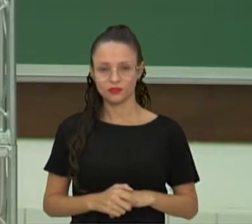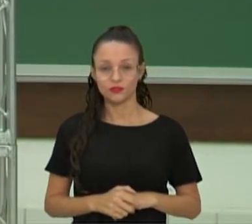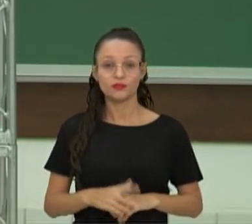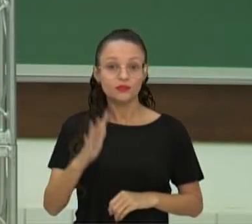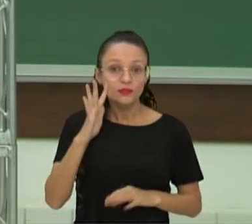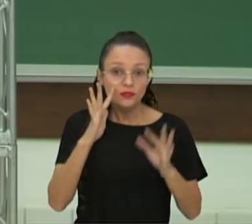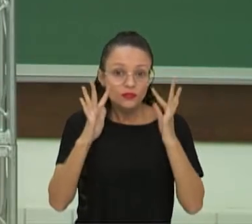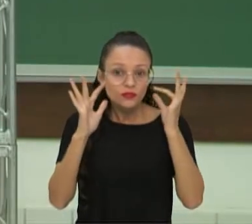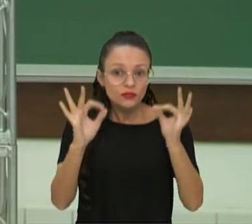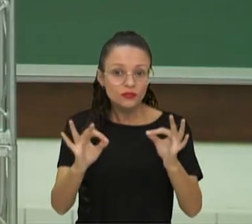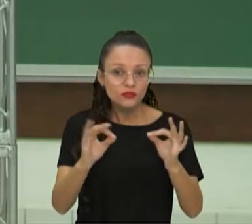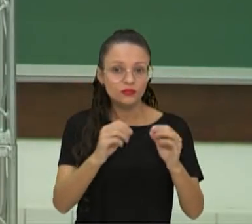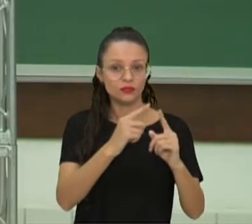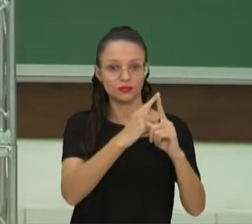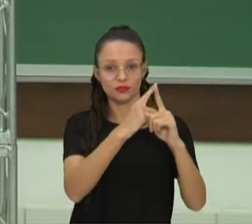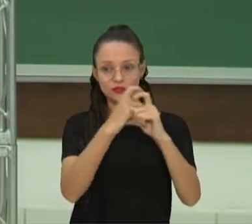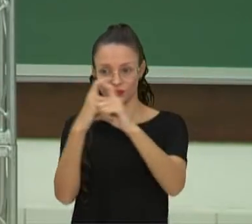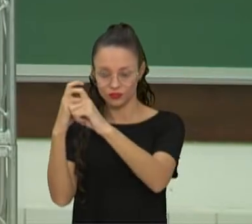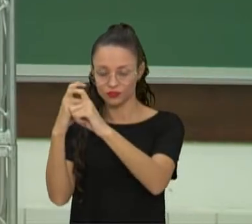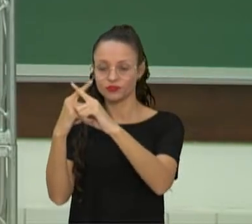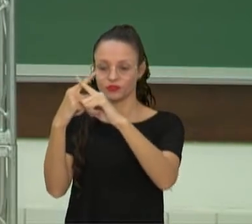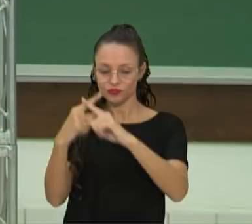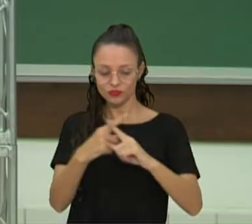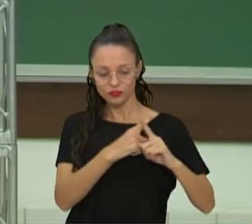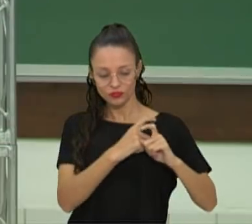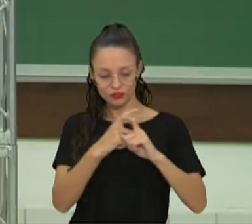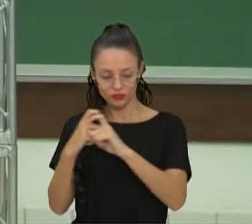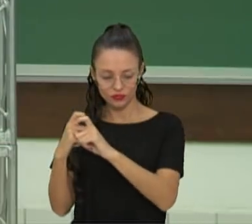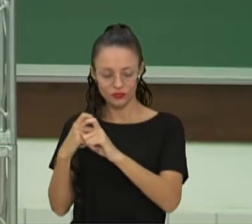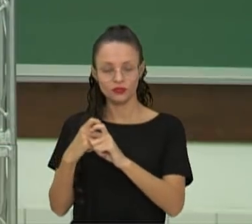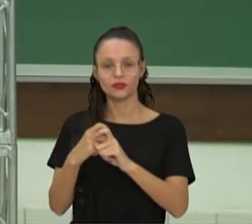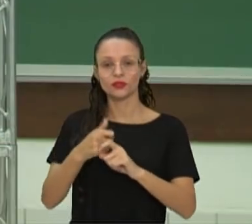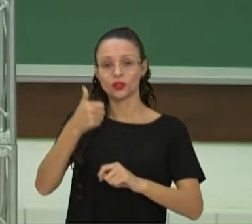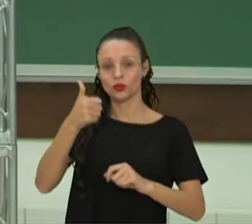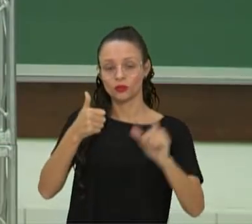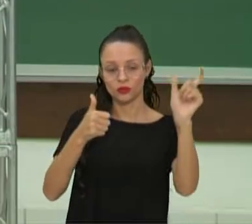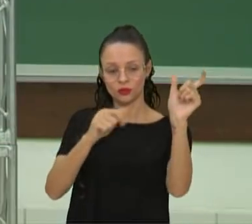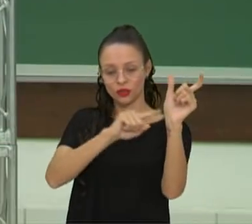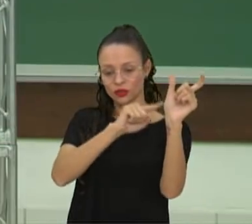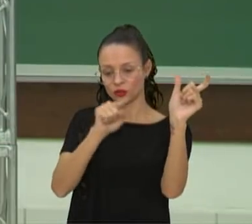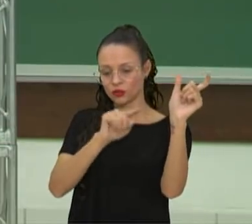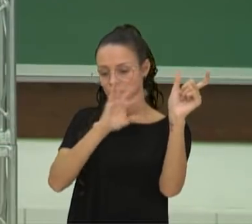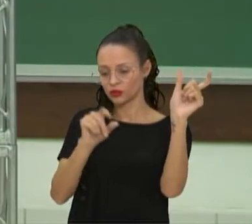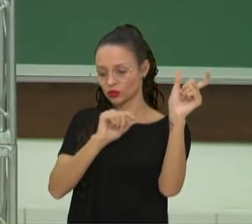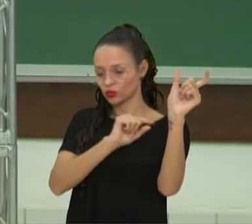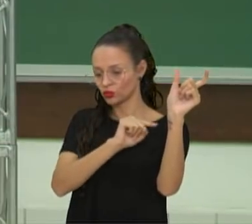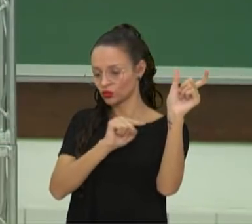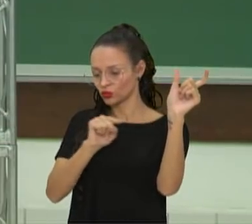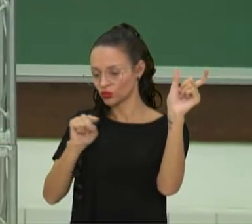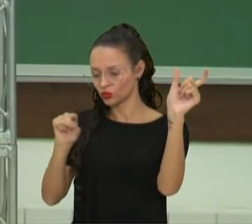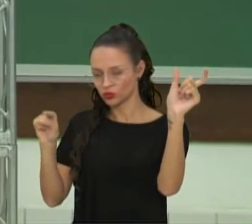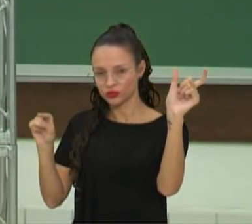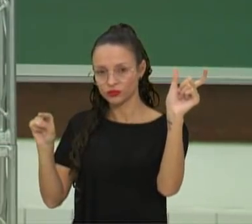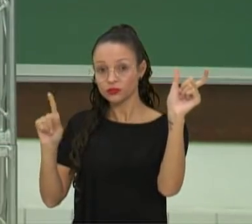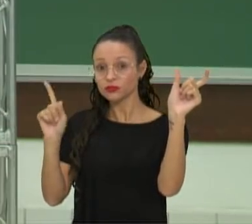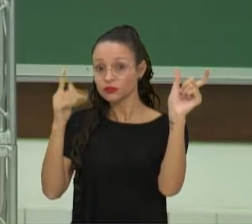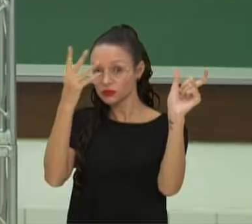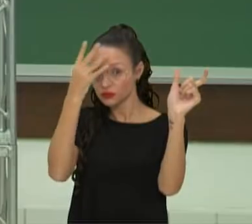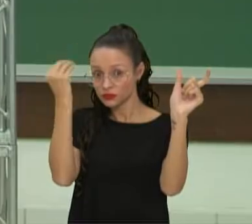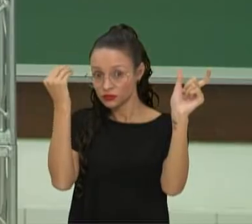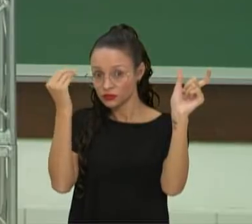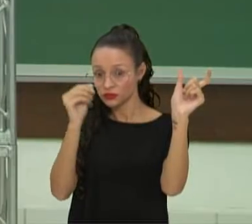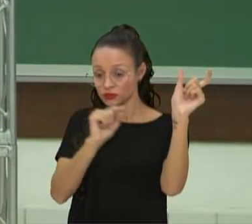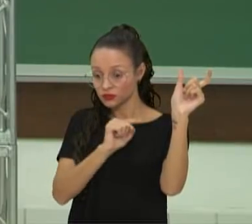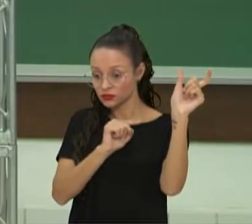para o seguinte, polinômio por polinômio. Multiplica cada termo do primeiro polinômio por todos os termos do segundo polinômio. Não esqueça de